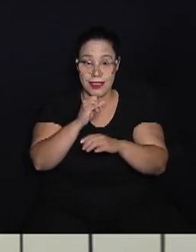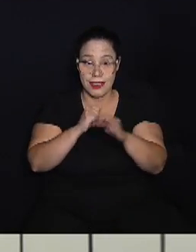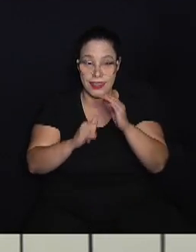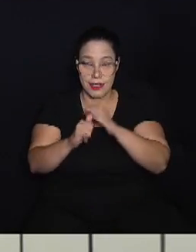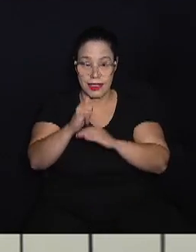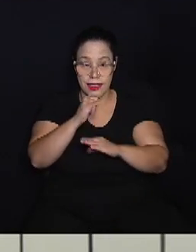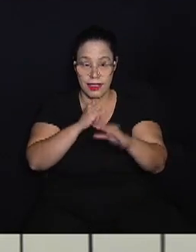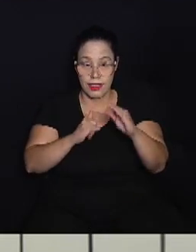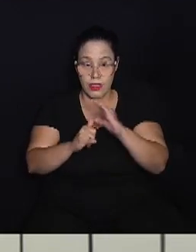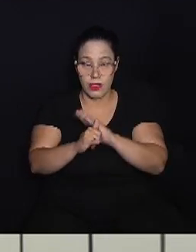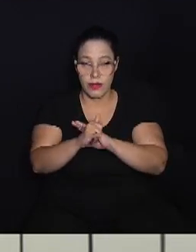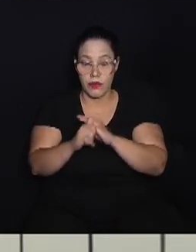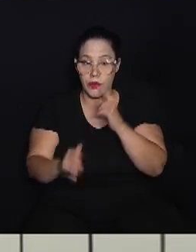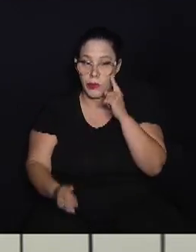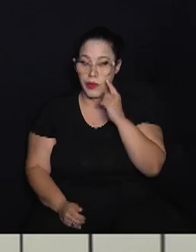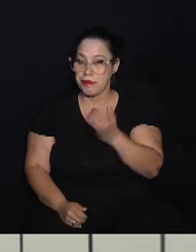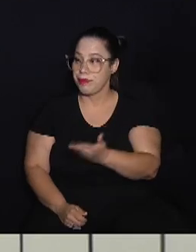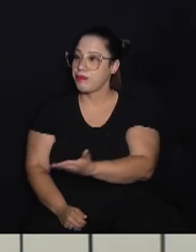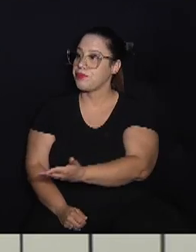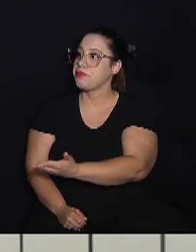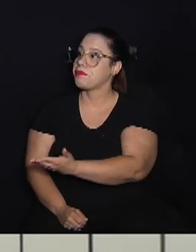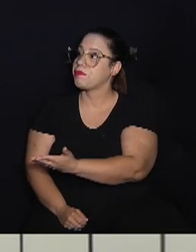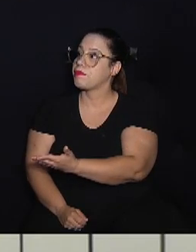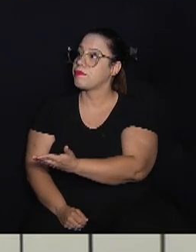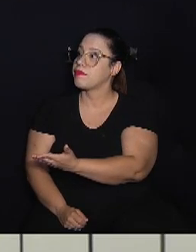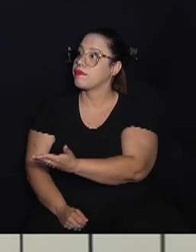Vôlei Renata. Você anota aí, ó,